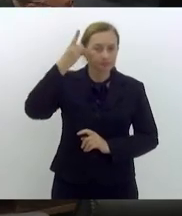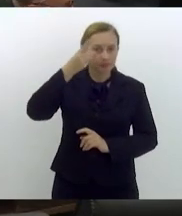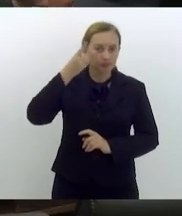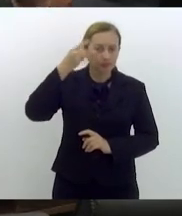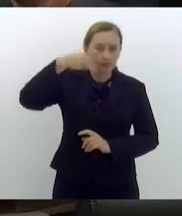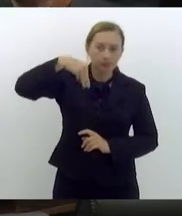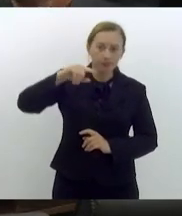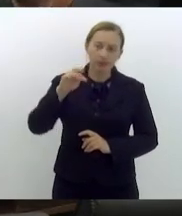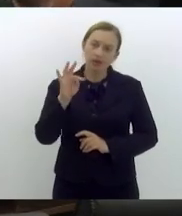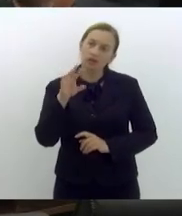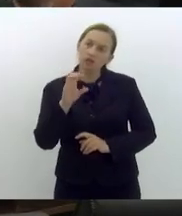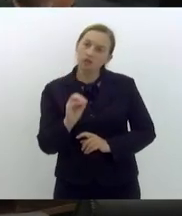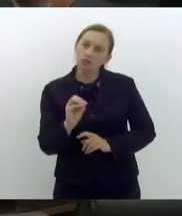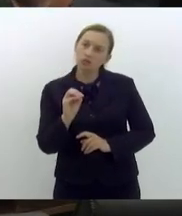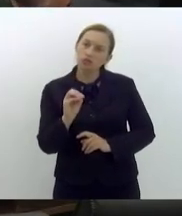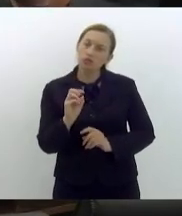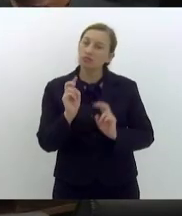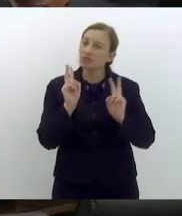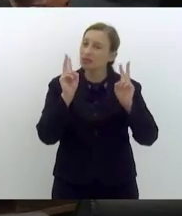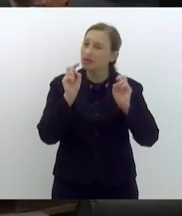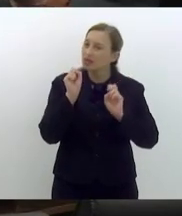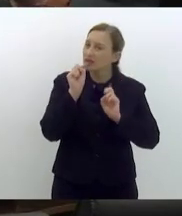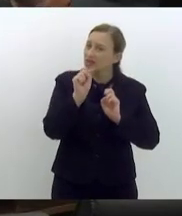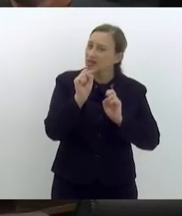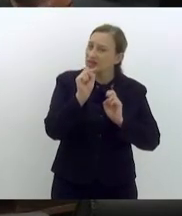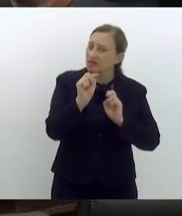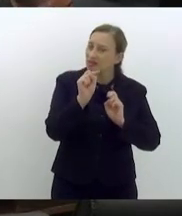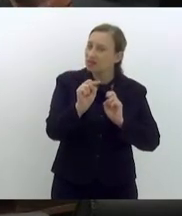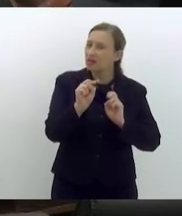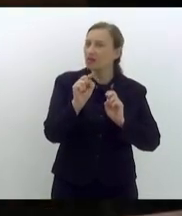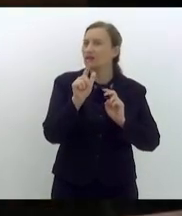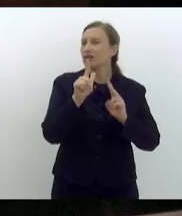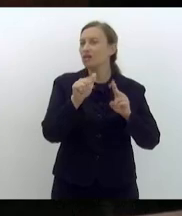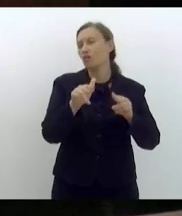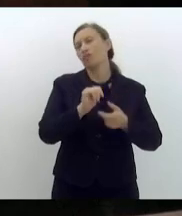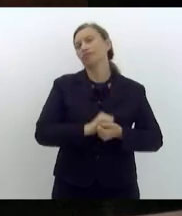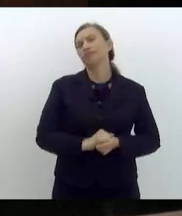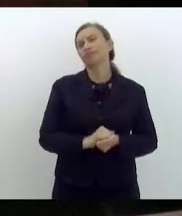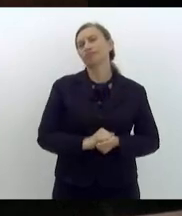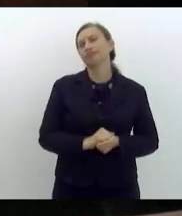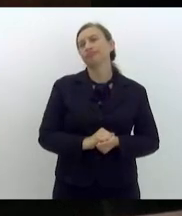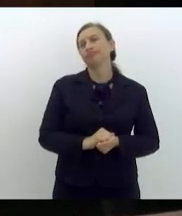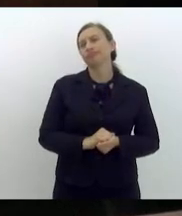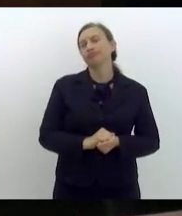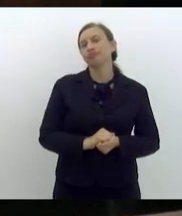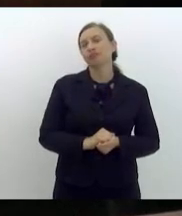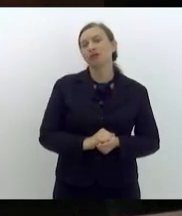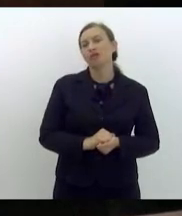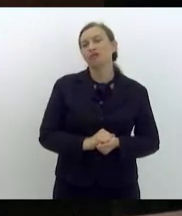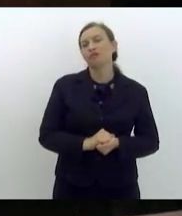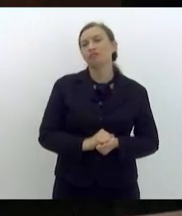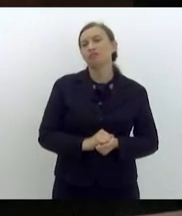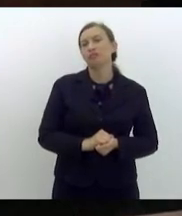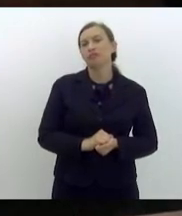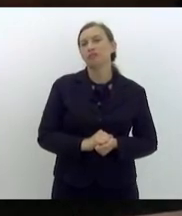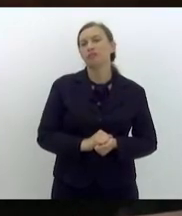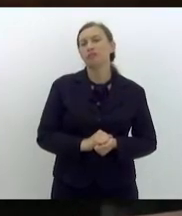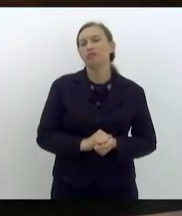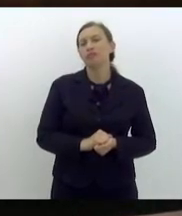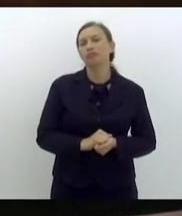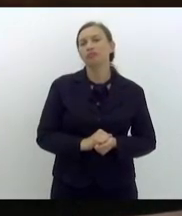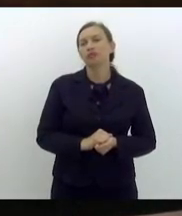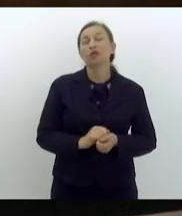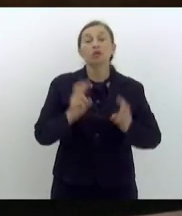Márcio Galberto que tratou exatamente do mesmo tema inclusive com a mesma com o mesmo